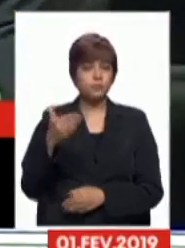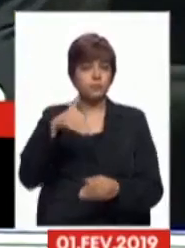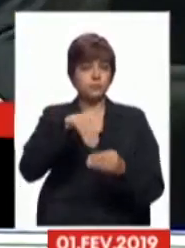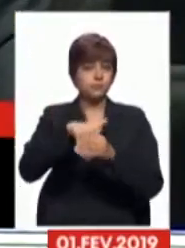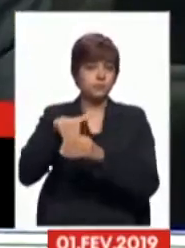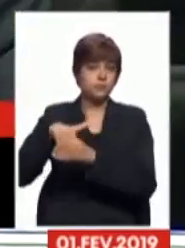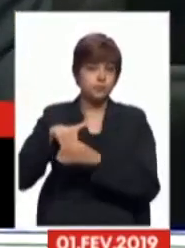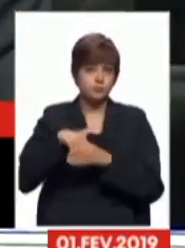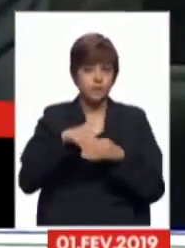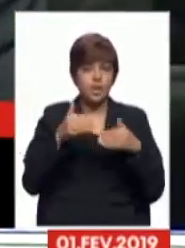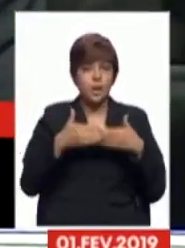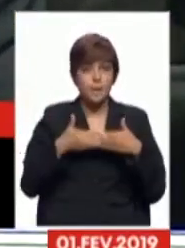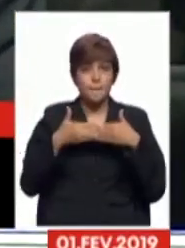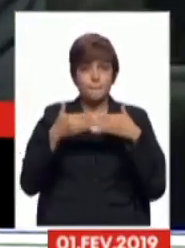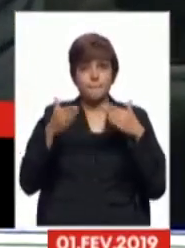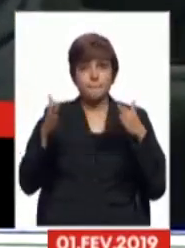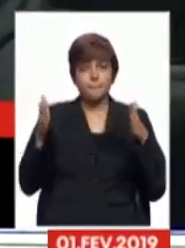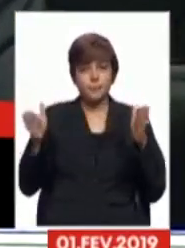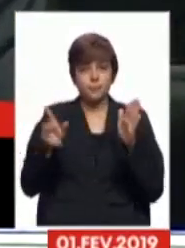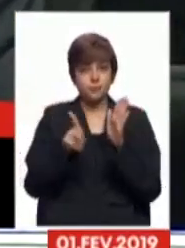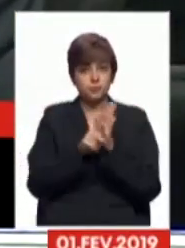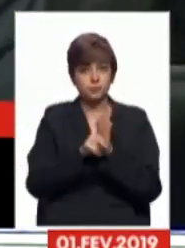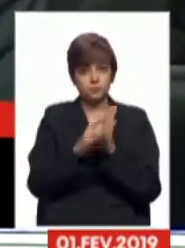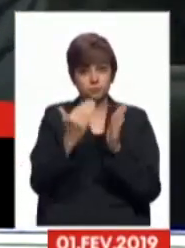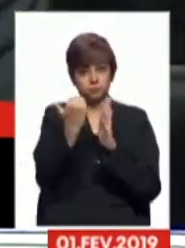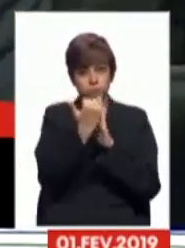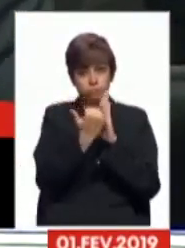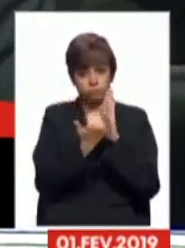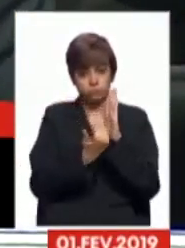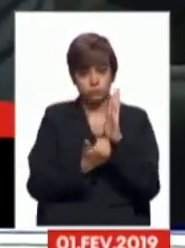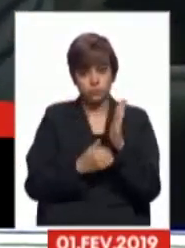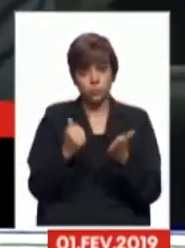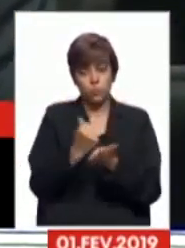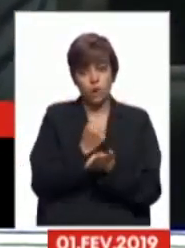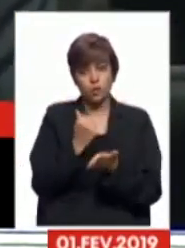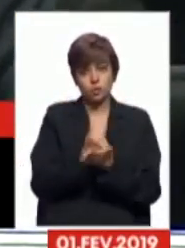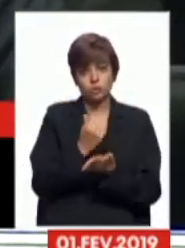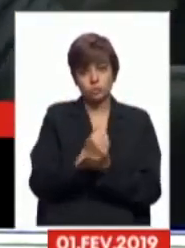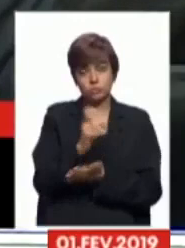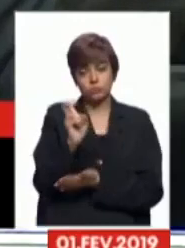voto aberto nos termos do artigo 55 da Constituição do Estado.